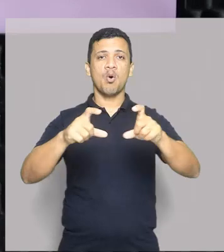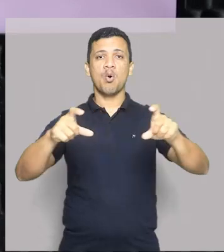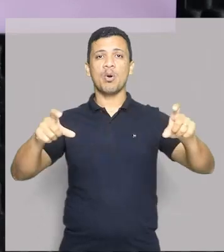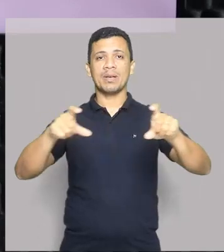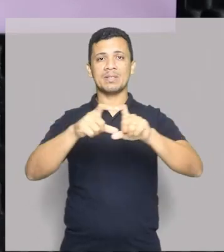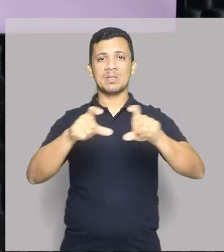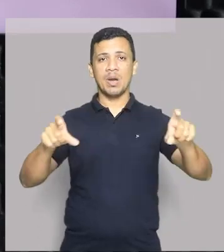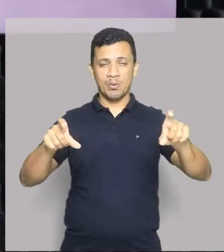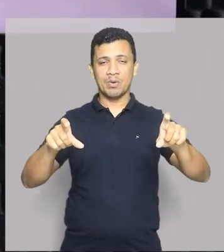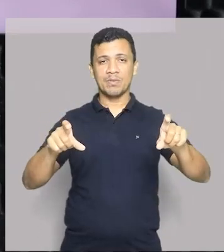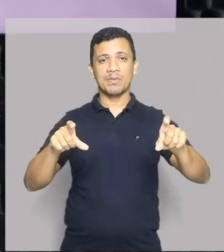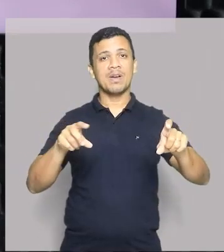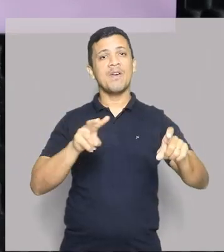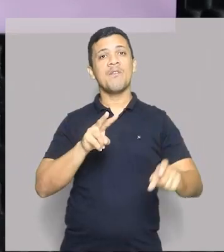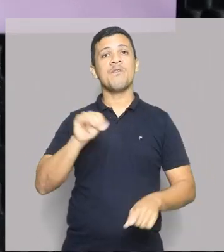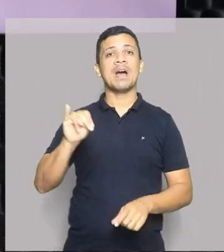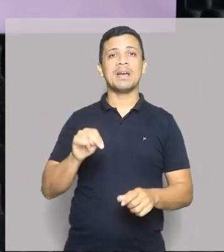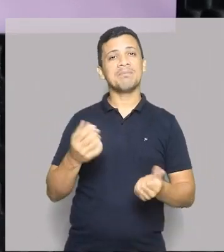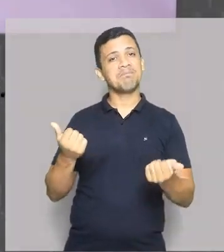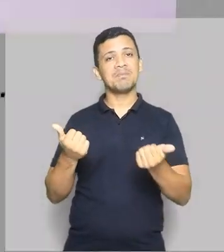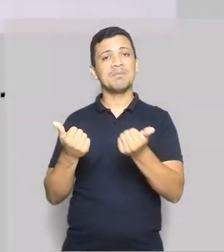do advérbio, tá?